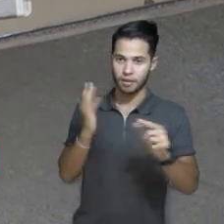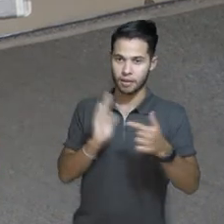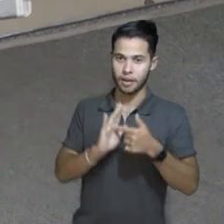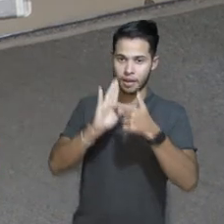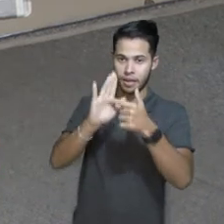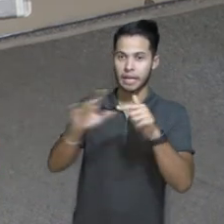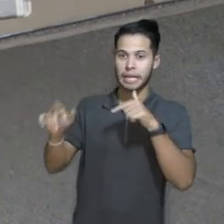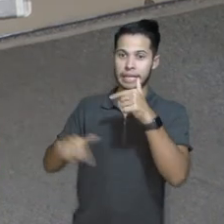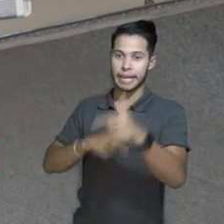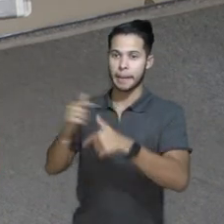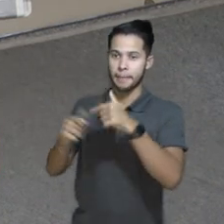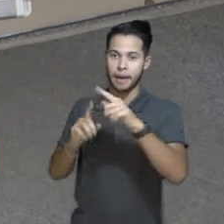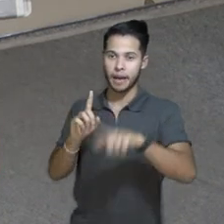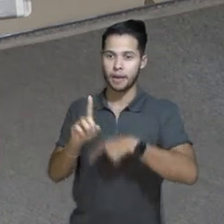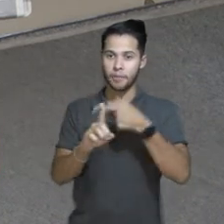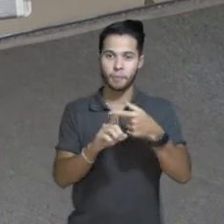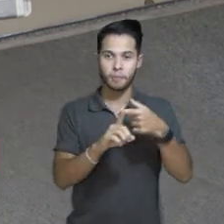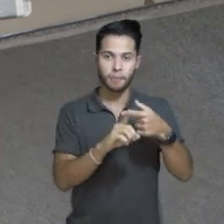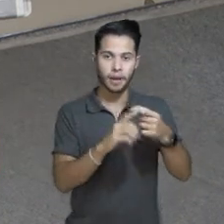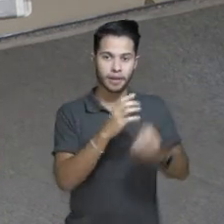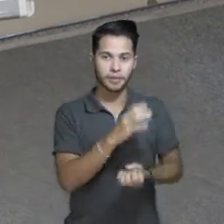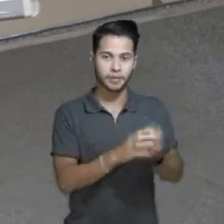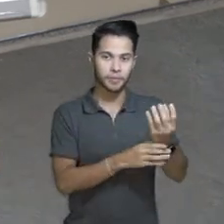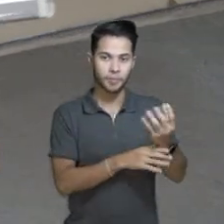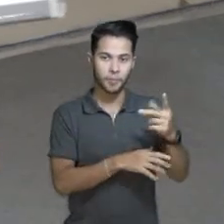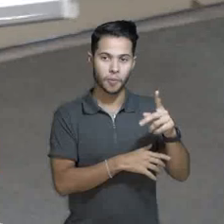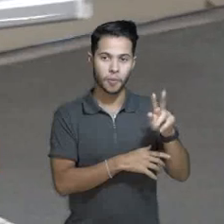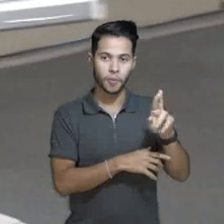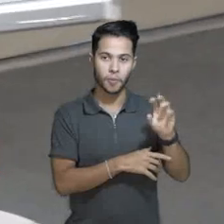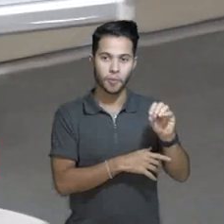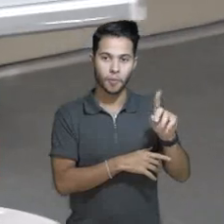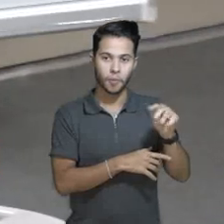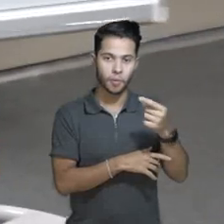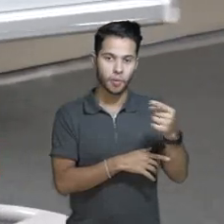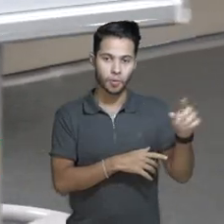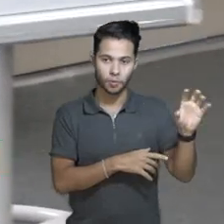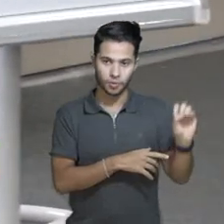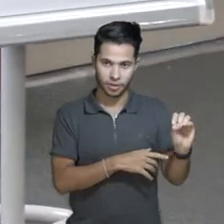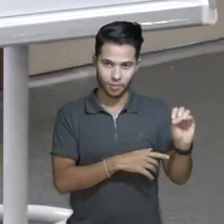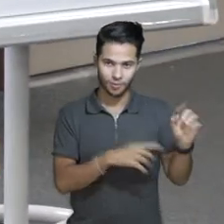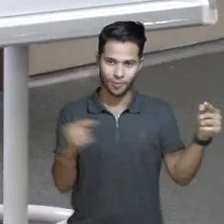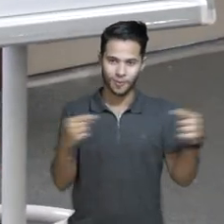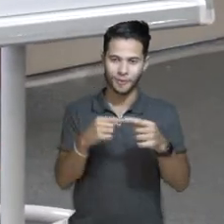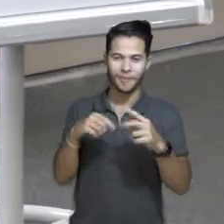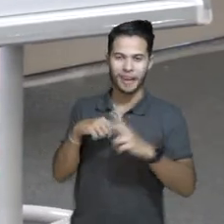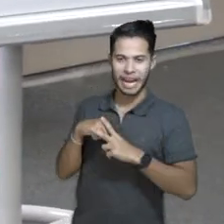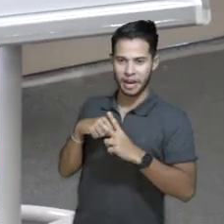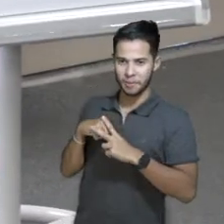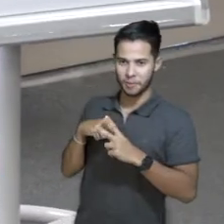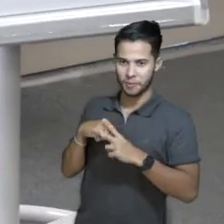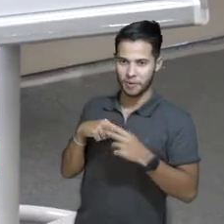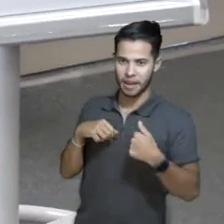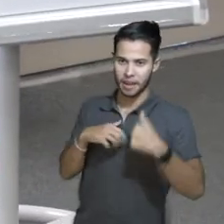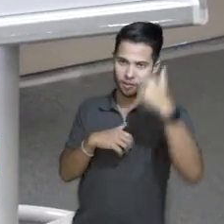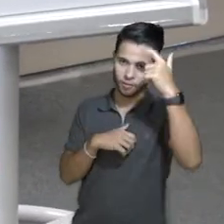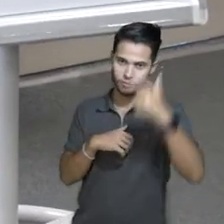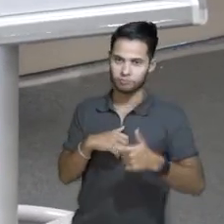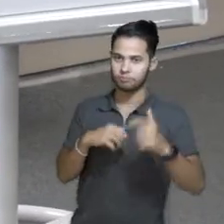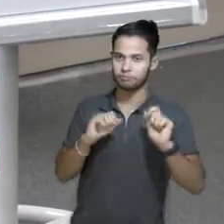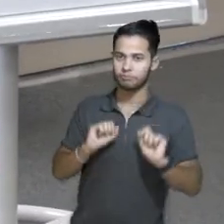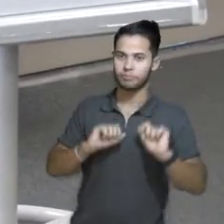produção ela tá falando ação enquanto verbo de eu agir para algo Eu agir mediante